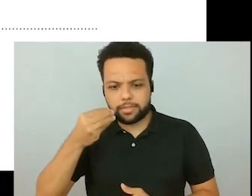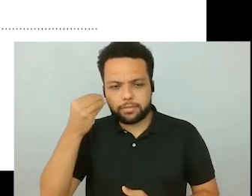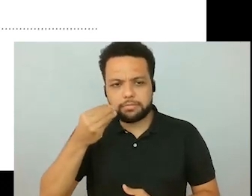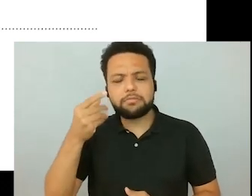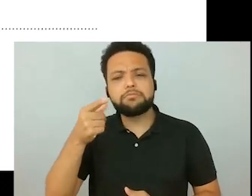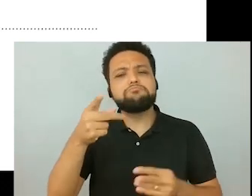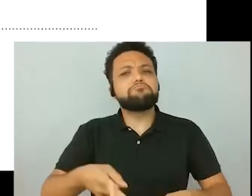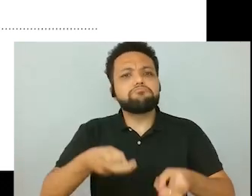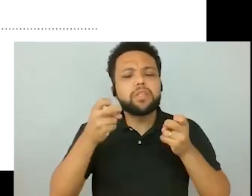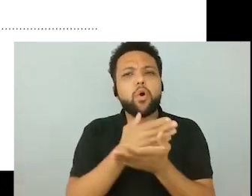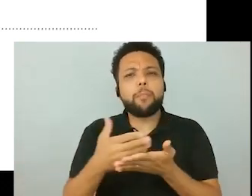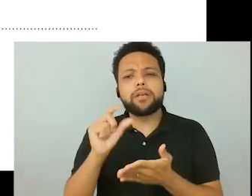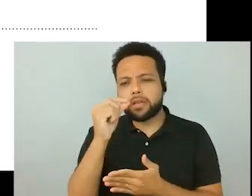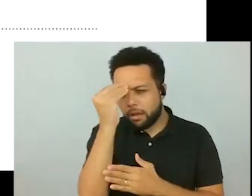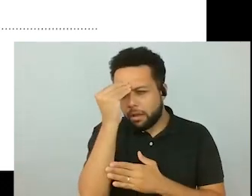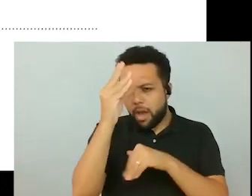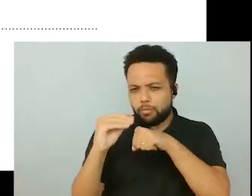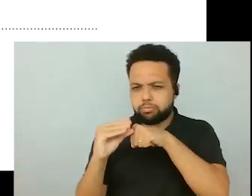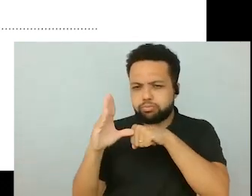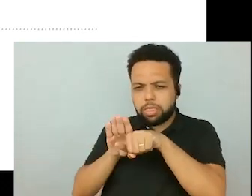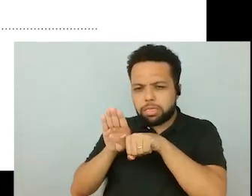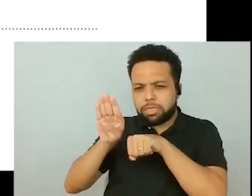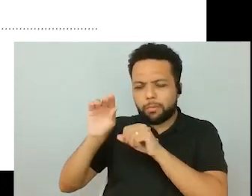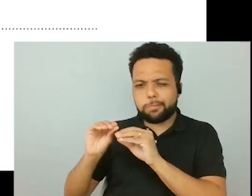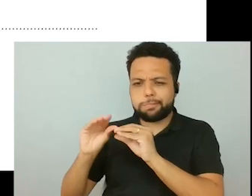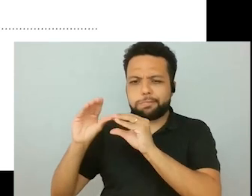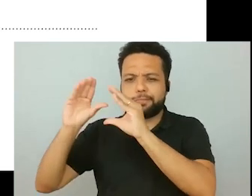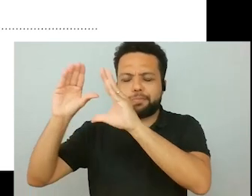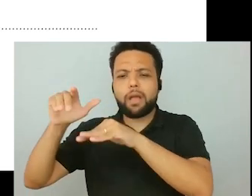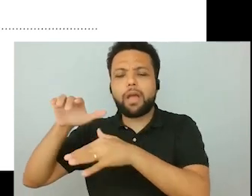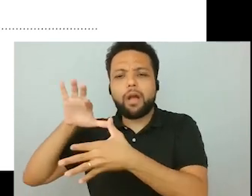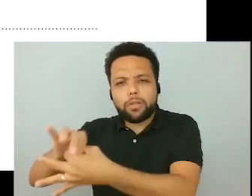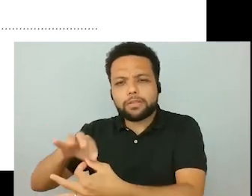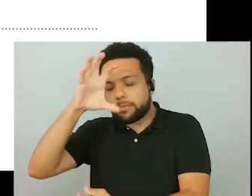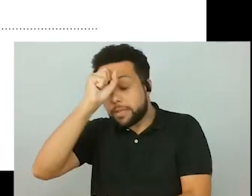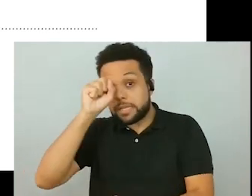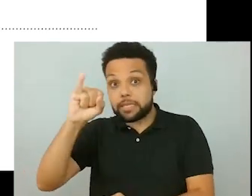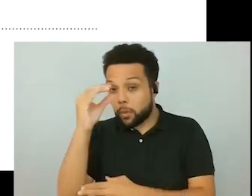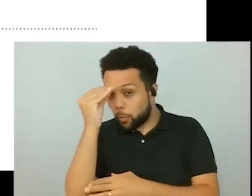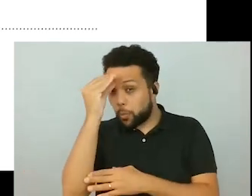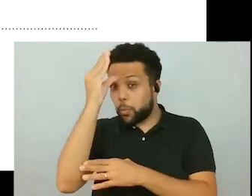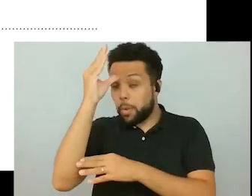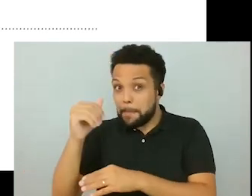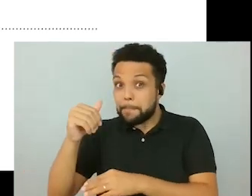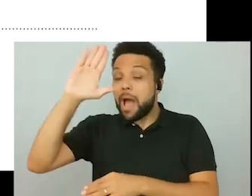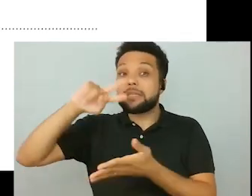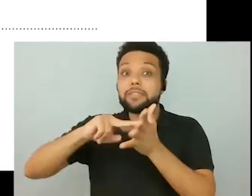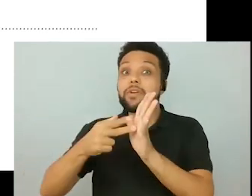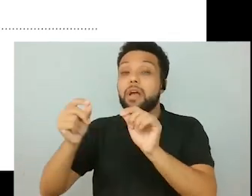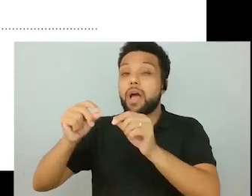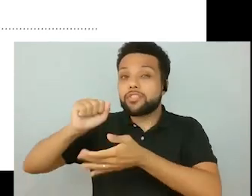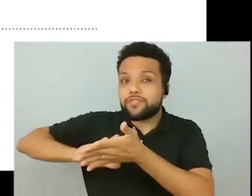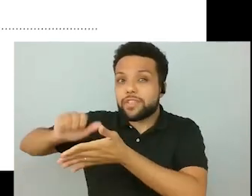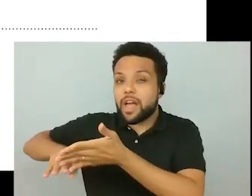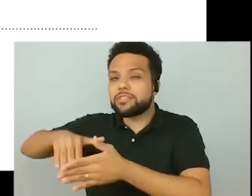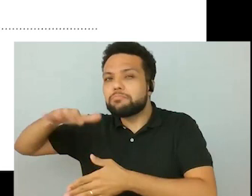o teu nível de conhecimento naquilo que tu está aprendendo. E quanto maior o teu nível de conhecimento, mais complexas as atividades que você consegue